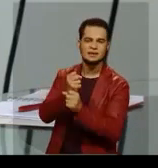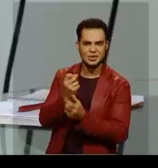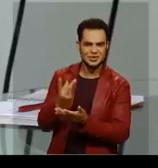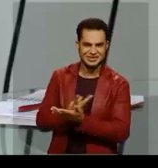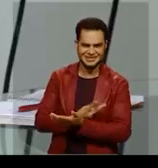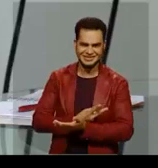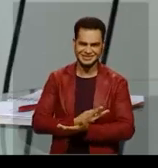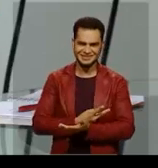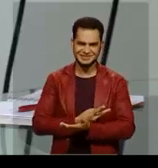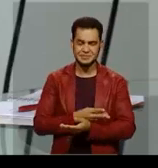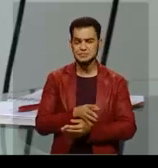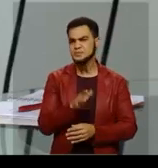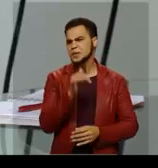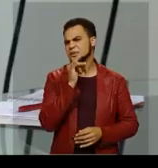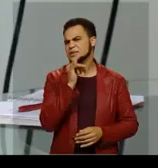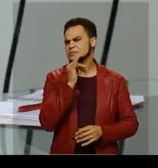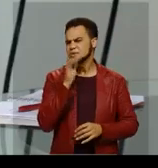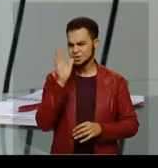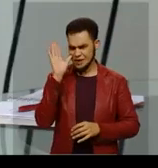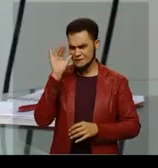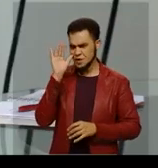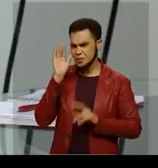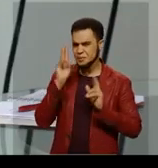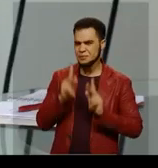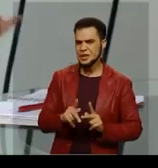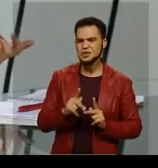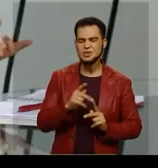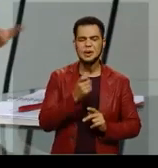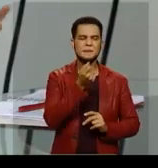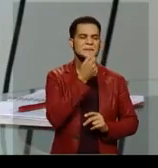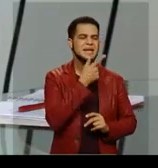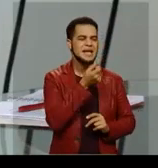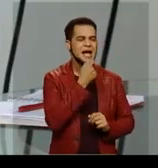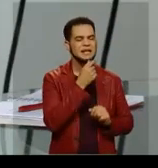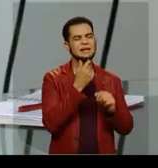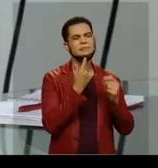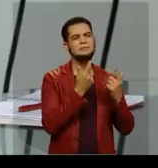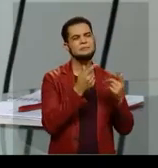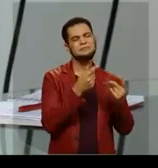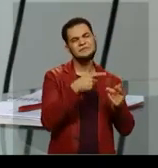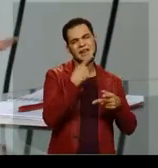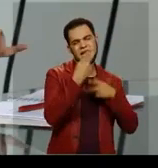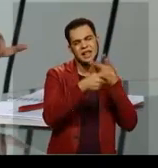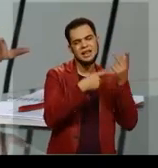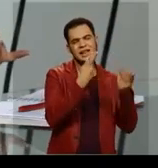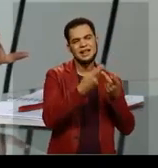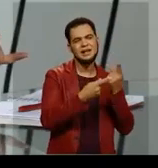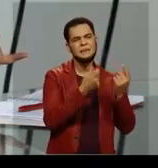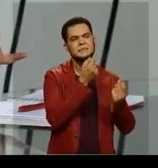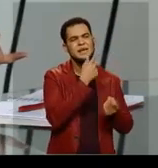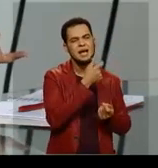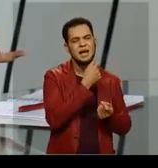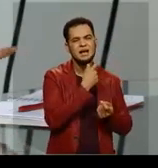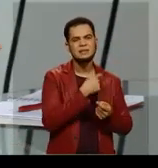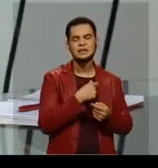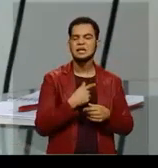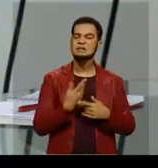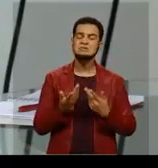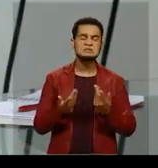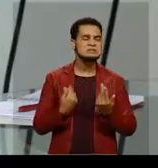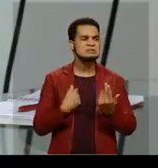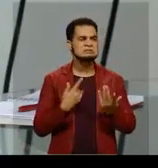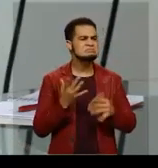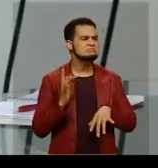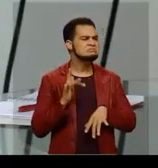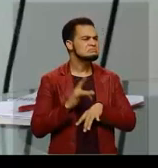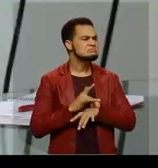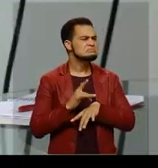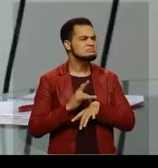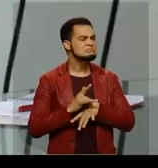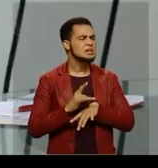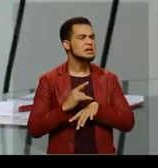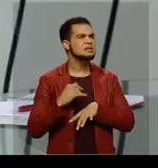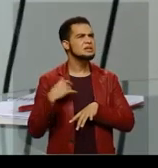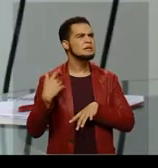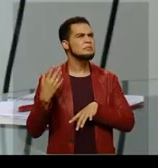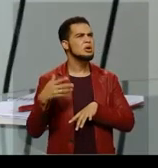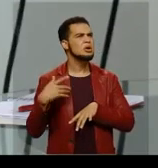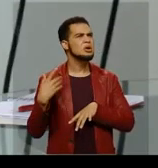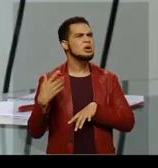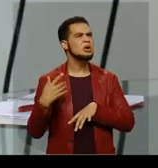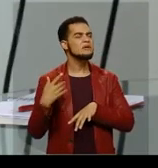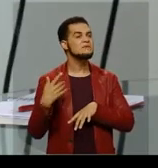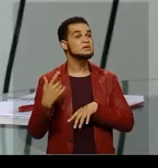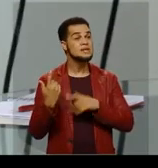que às vezes está contando uma piada e ela não entende nada, vai rir muito tempo depois, né? Então, ele tem